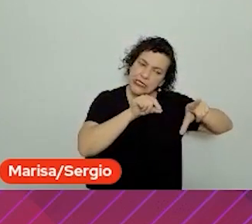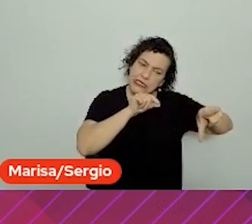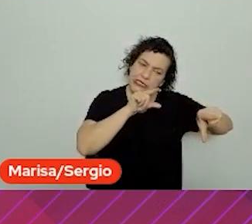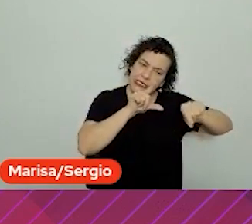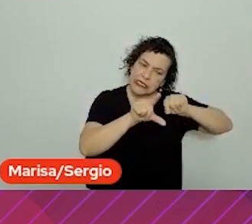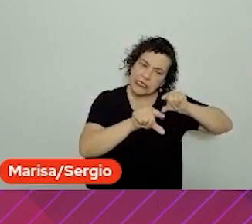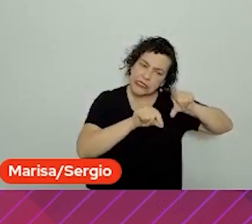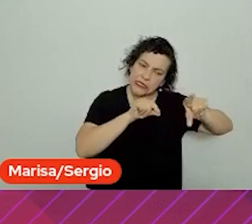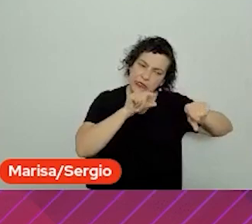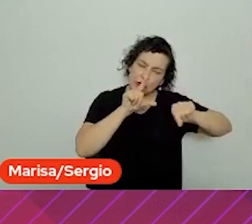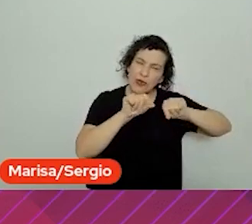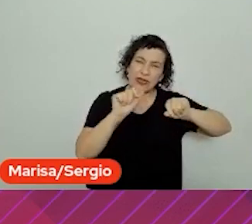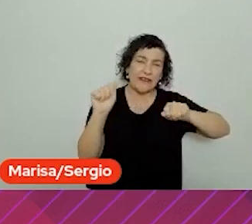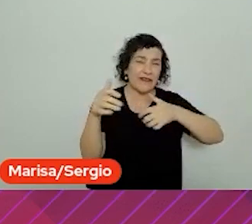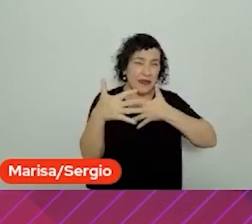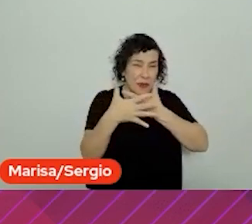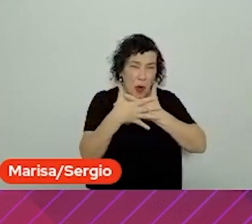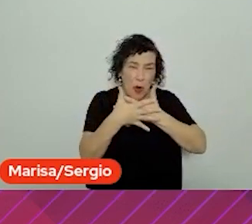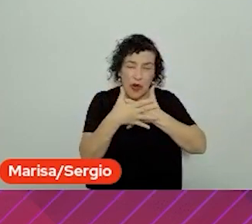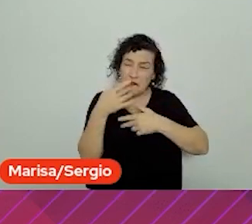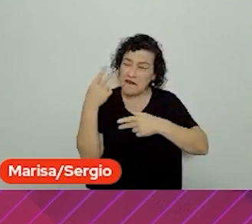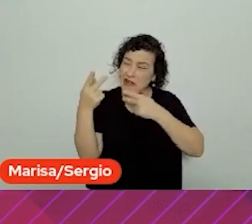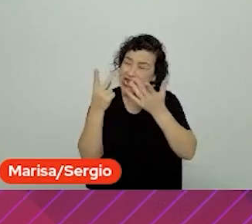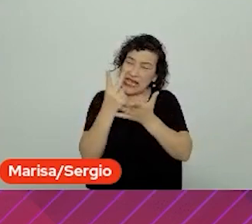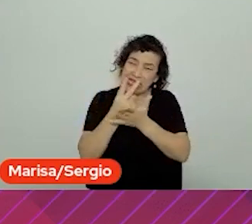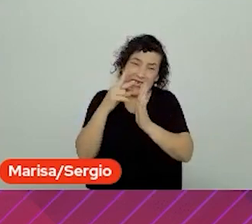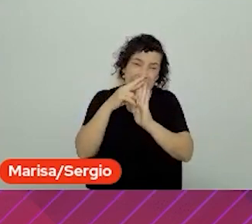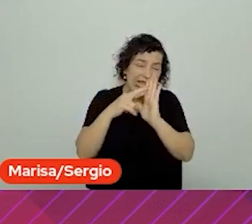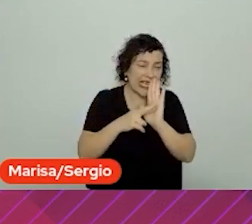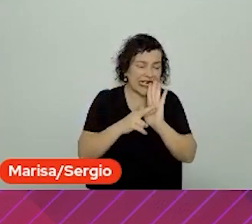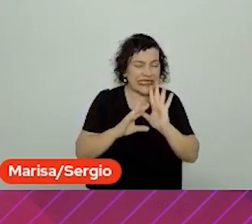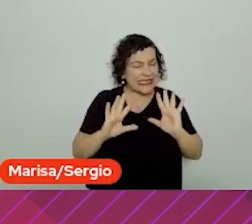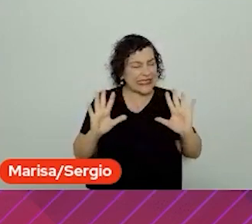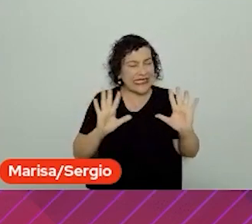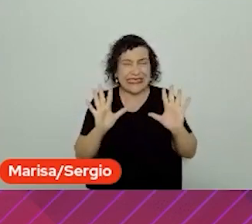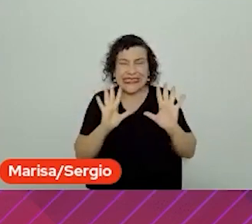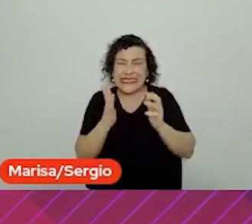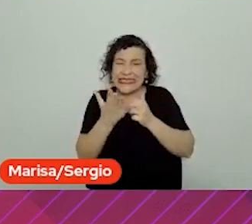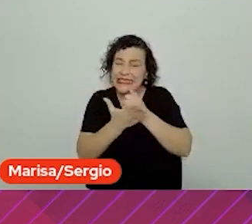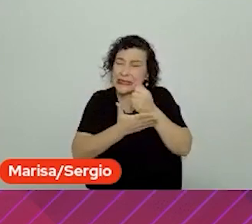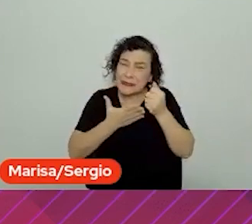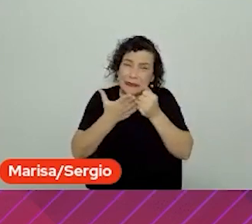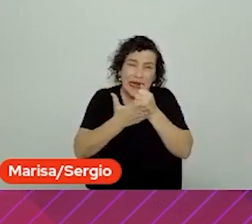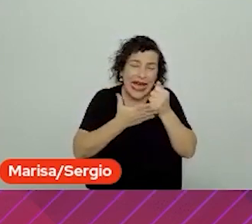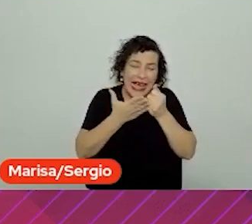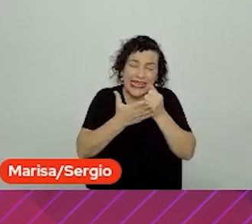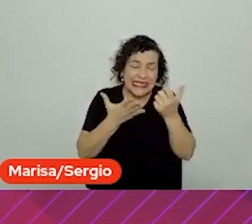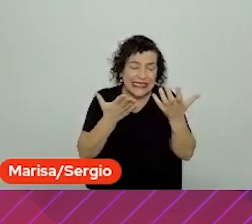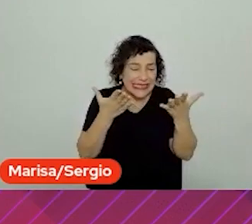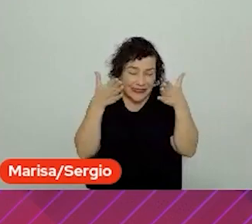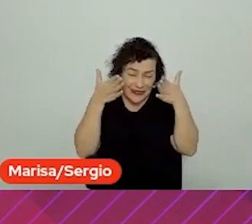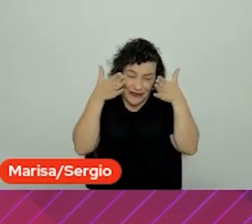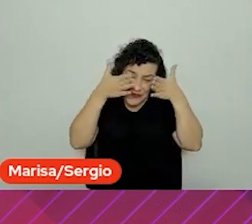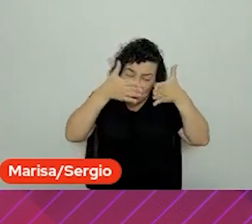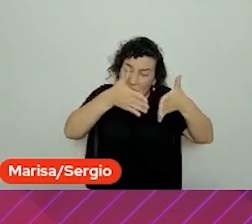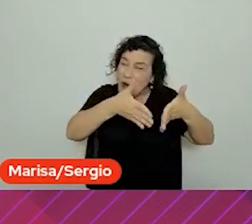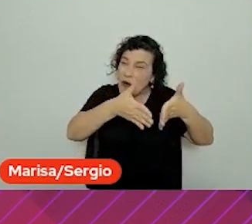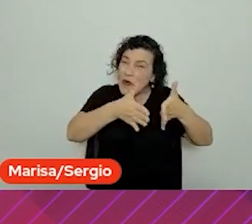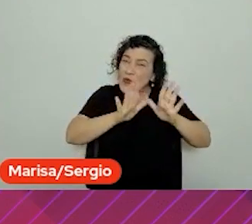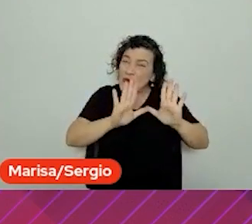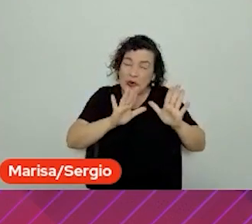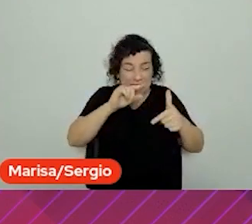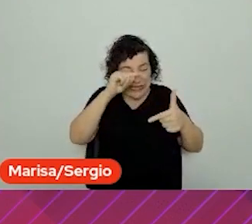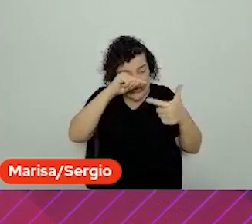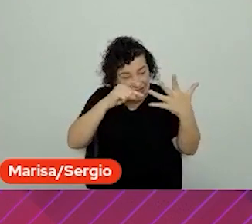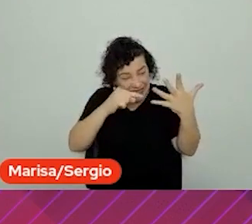mencionar frameworks, métodos, regras, sem ficar me prendendo a bases de conhecimento, sem ficar me prendendo a, isso aqui